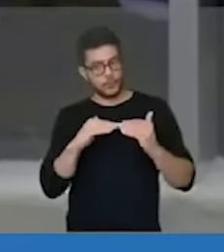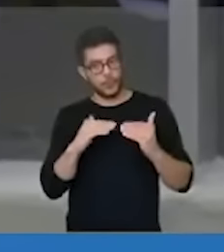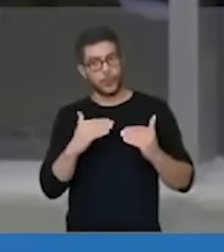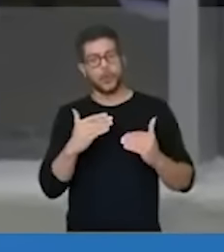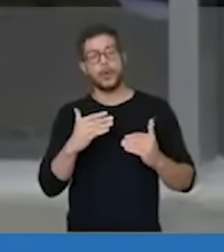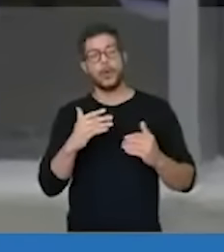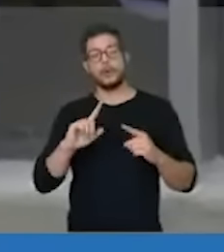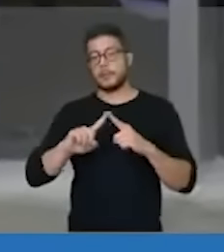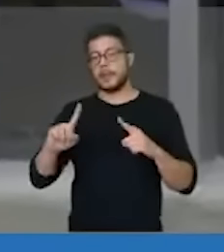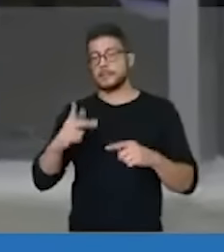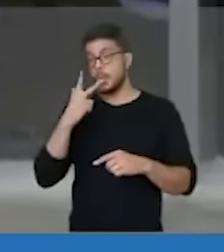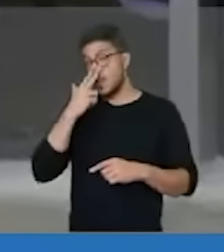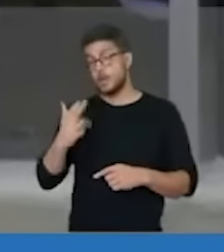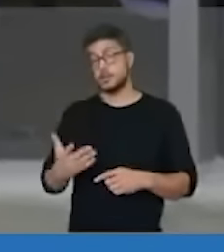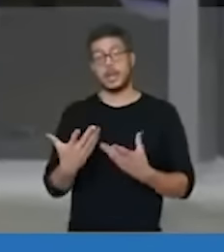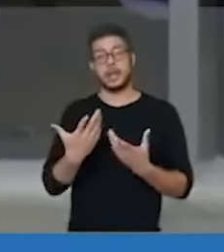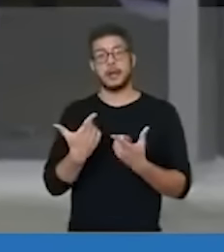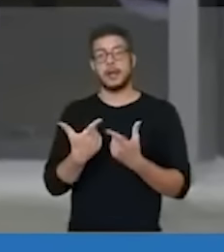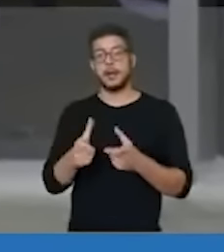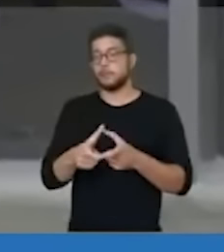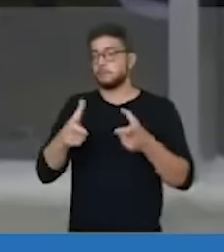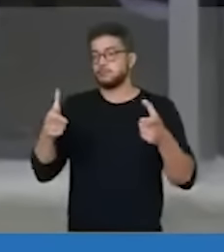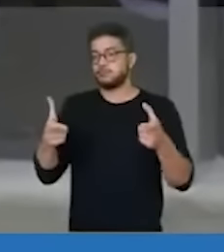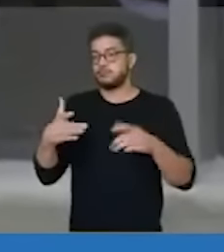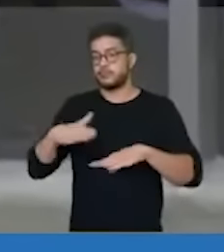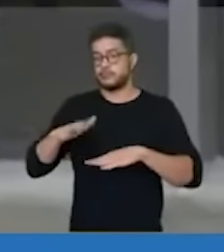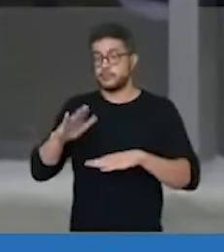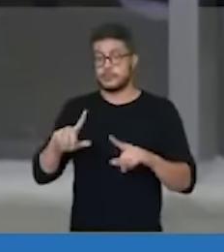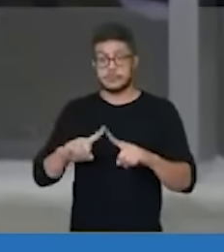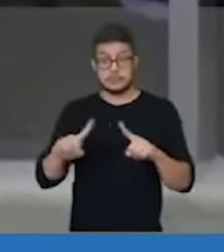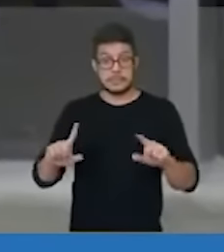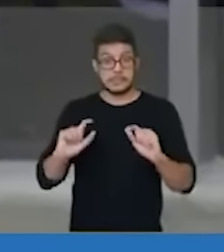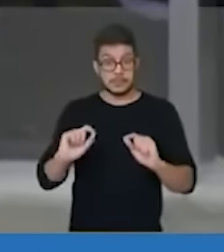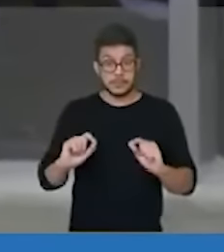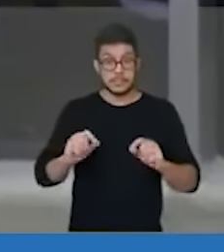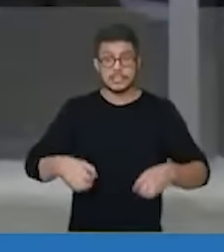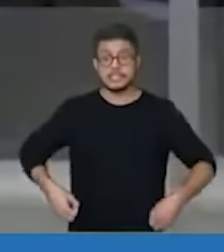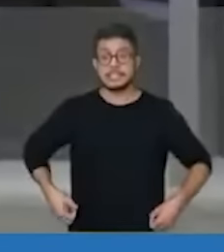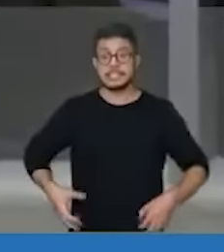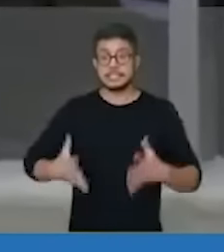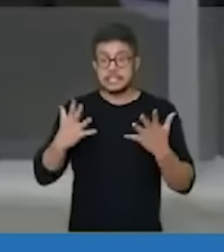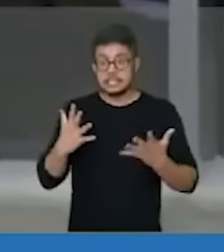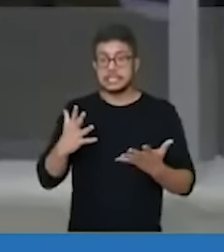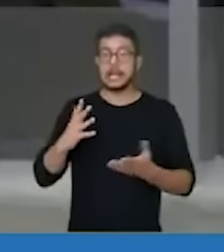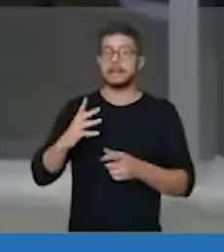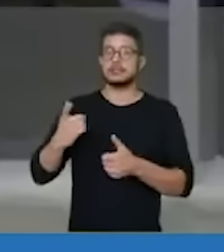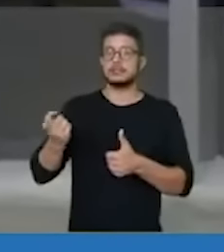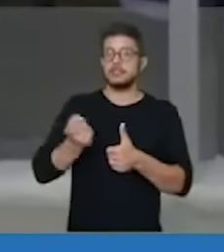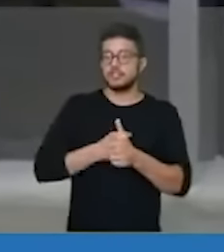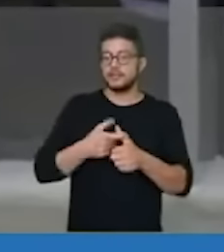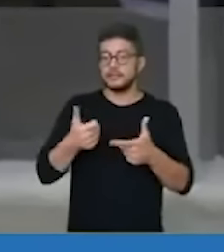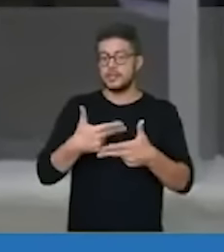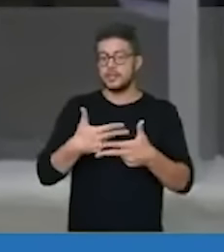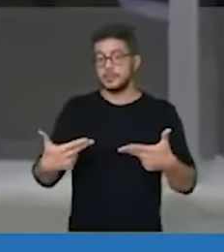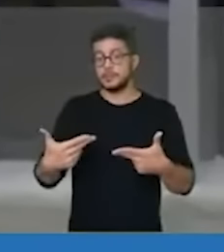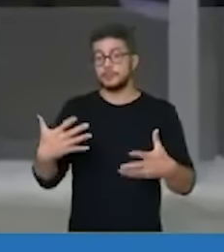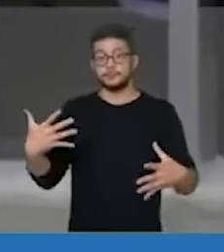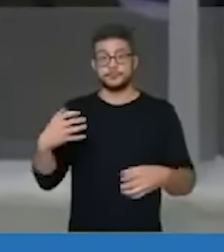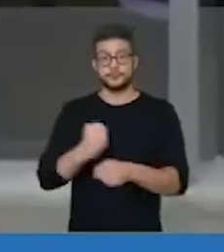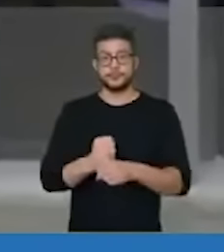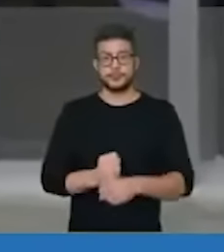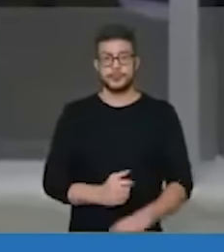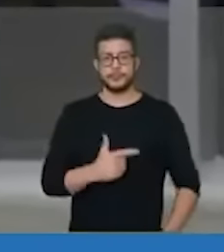emendas. Porque, em matéria de despesa discricionária, nós temos apenas